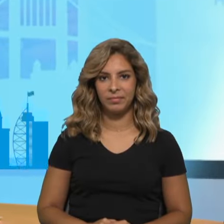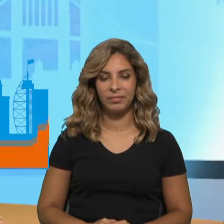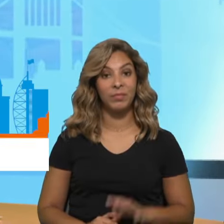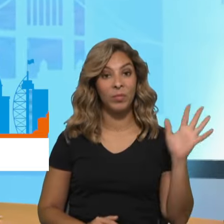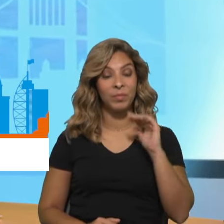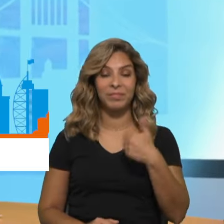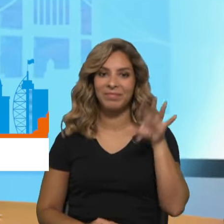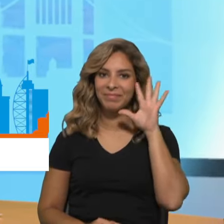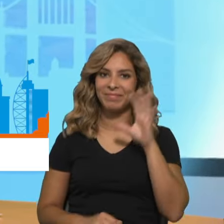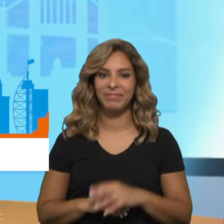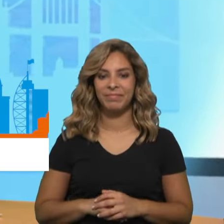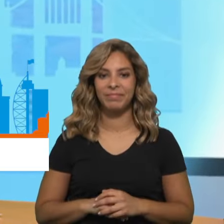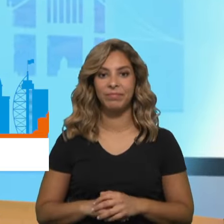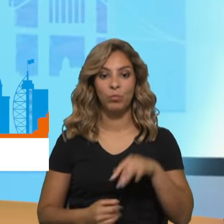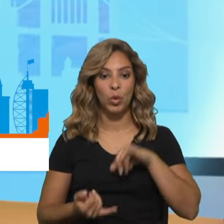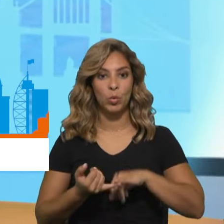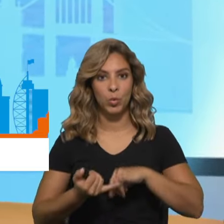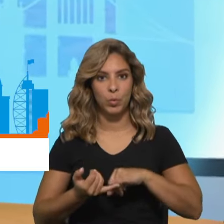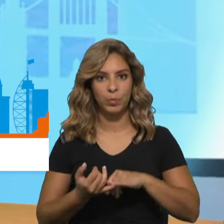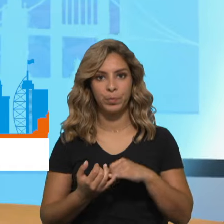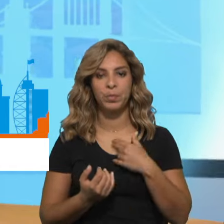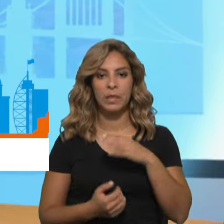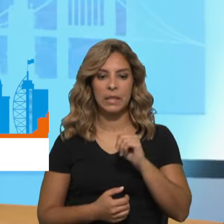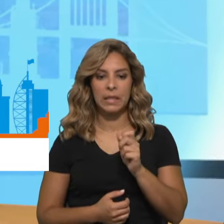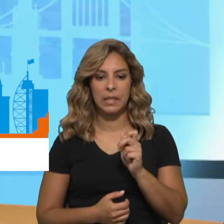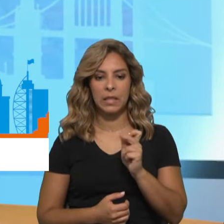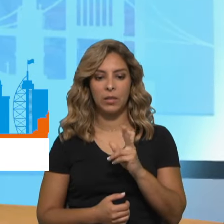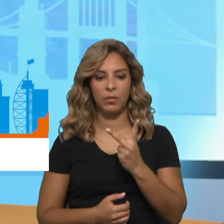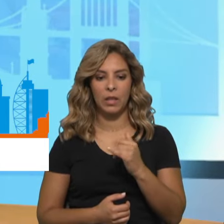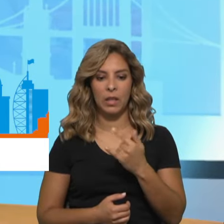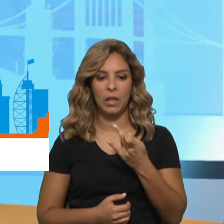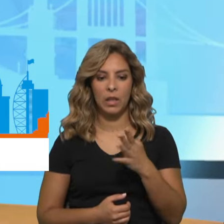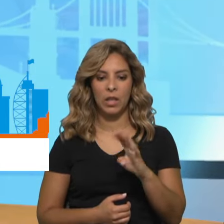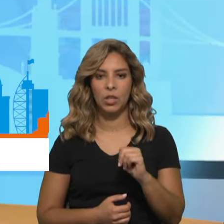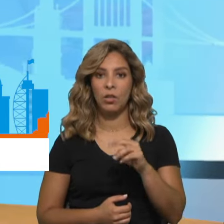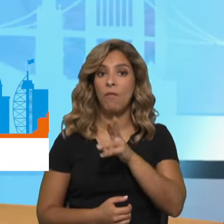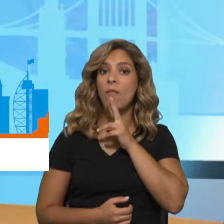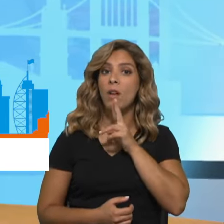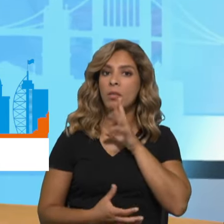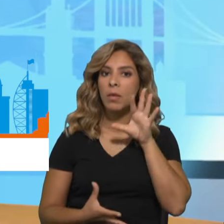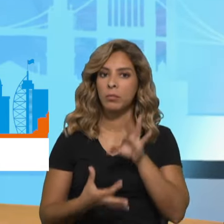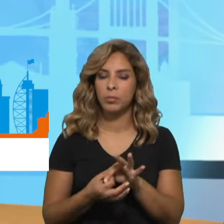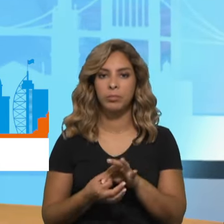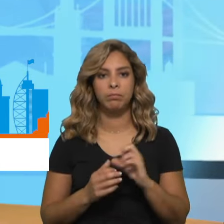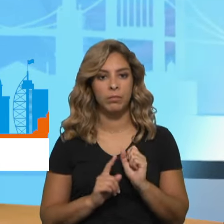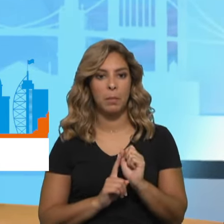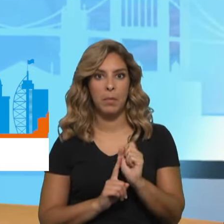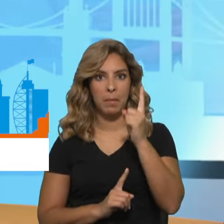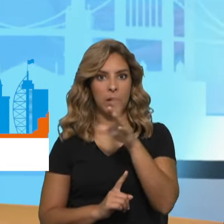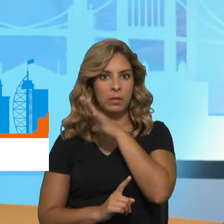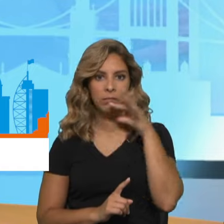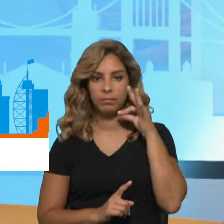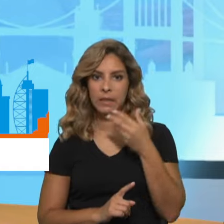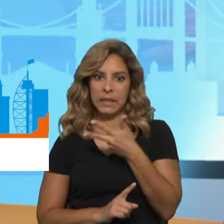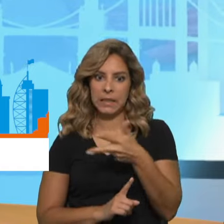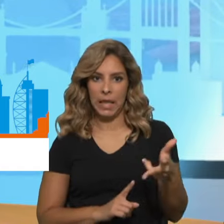Olá, boa tarde. A Associação dos Servitas de Nossa Senhora de Fátima está a assinalar o seu primeiro centenário. Vamos